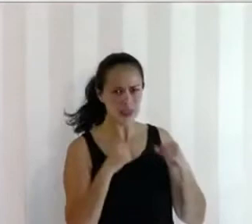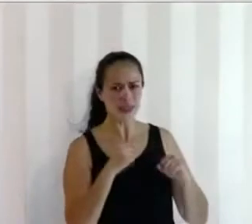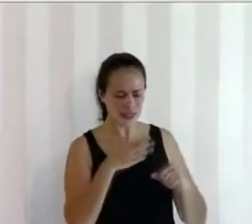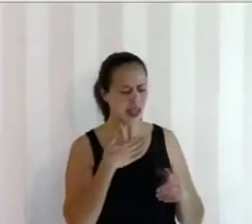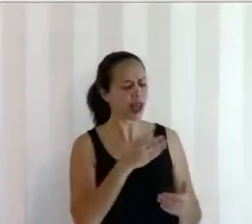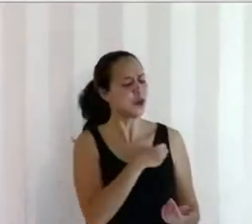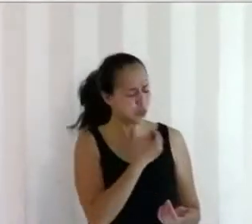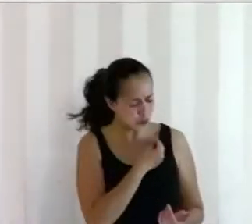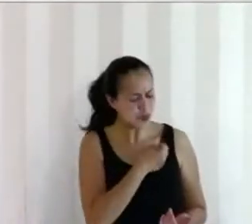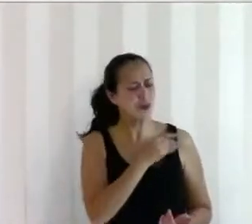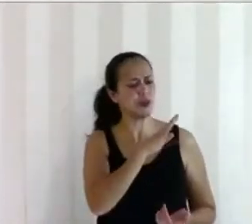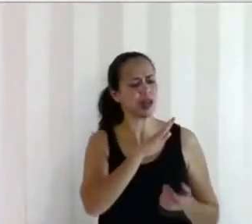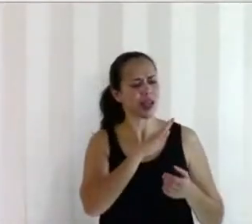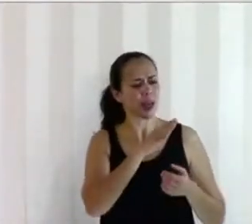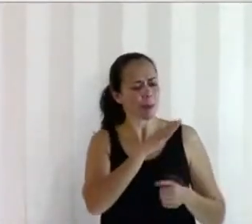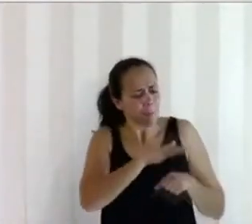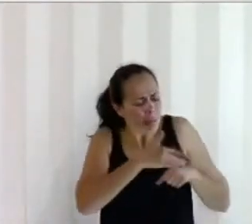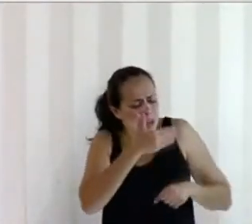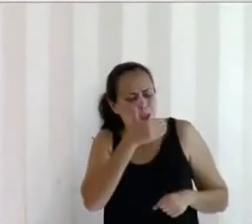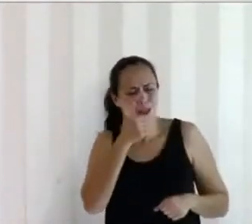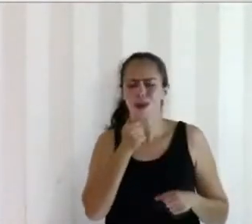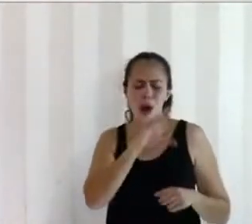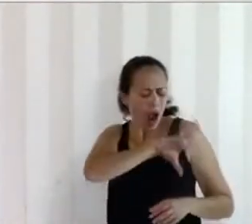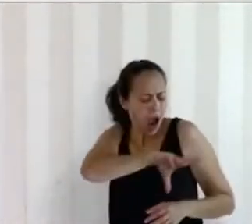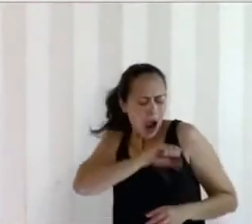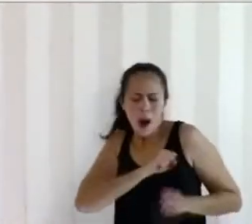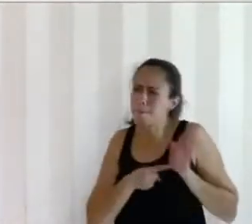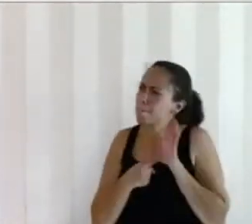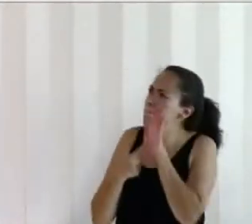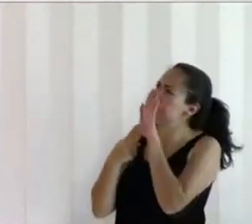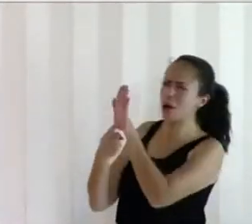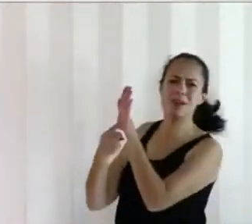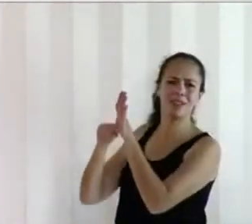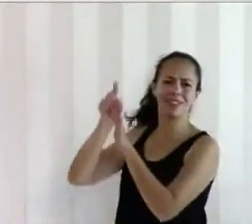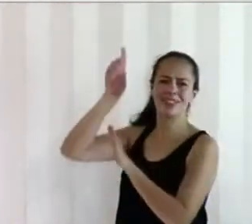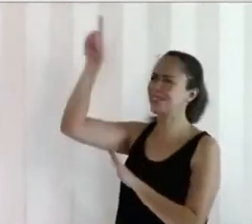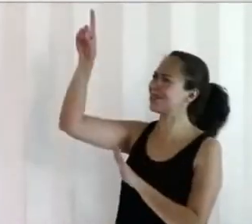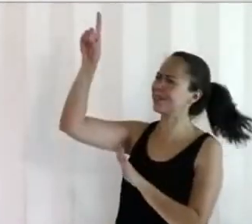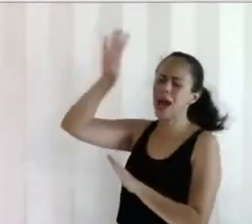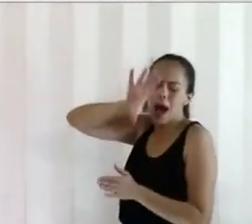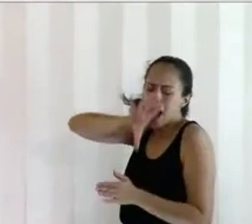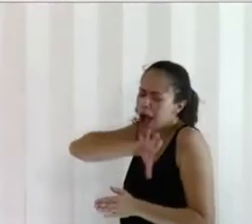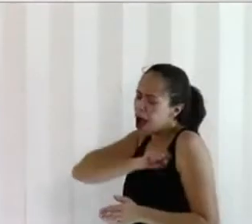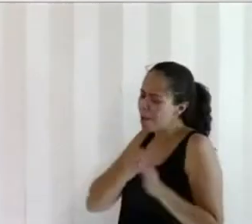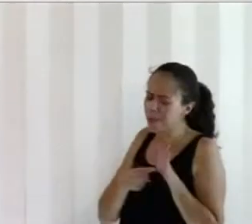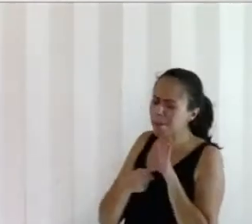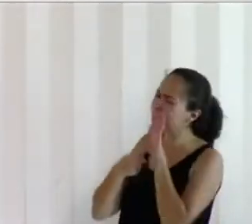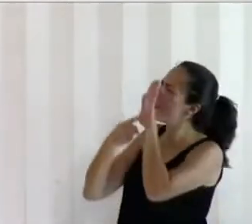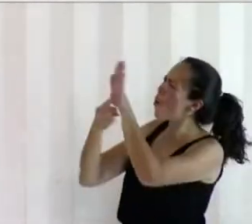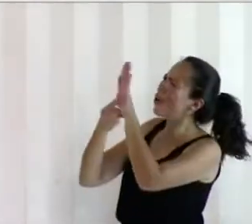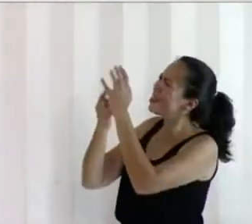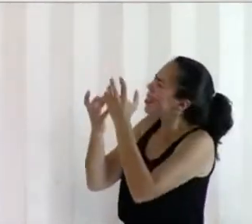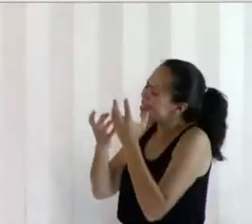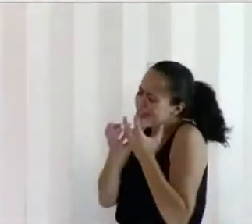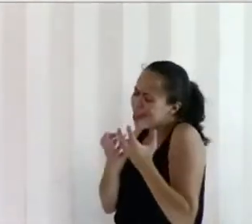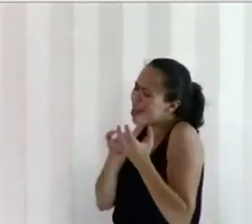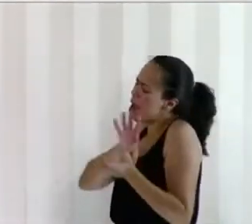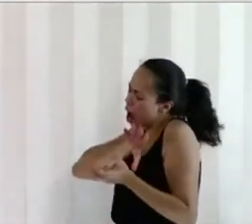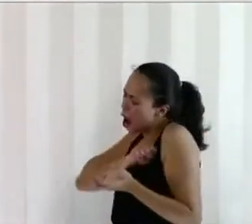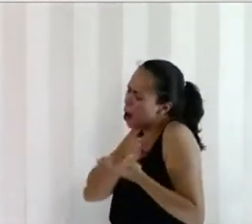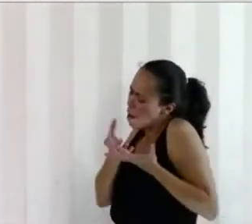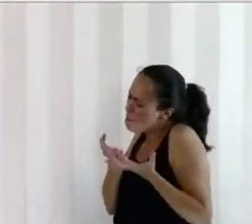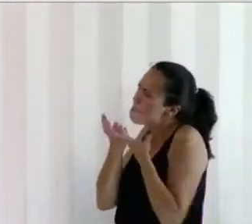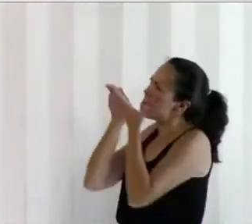a amá-lo com todo o nosso coração. Nós temos de gravar isso. Através da história